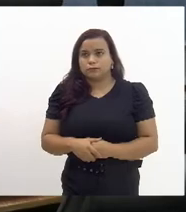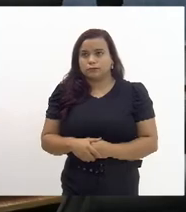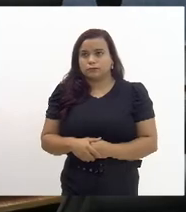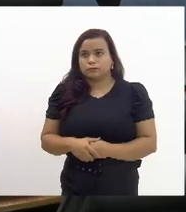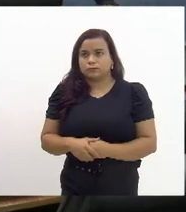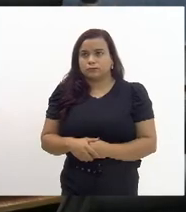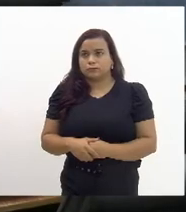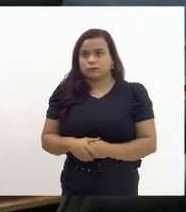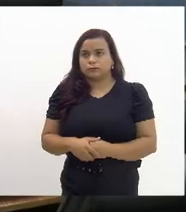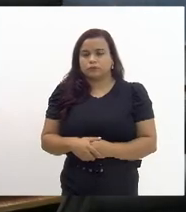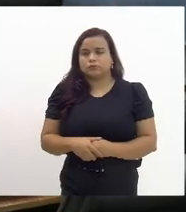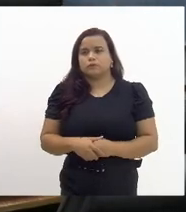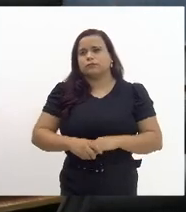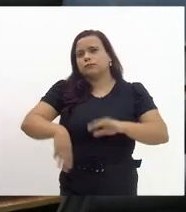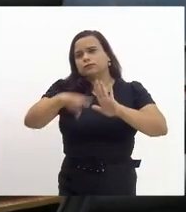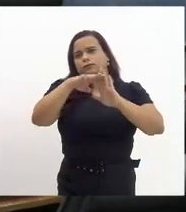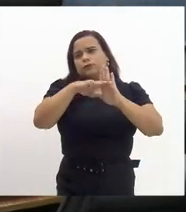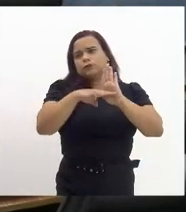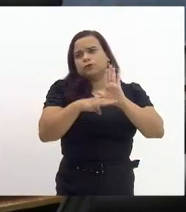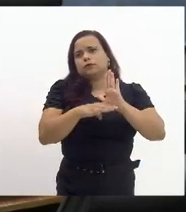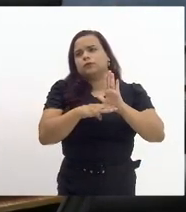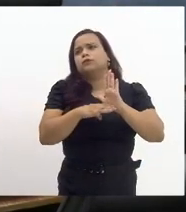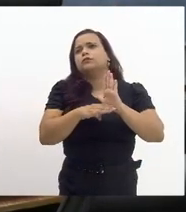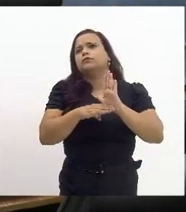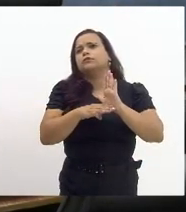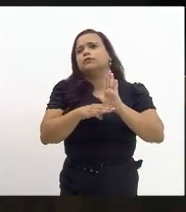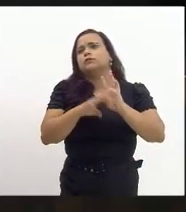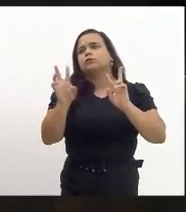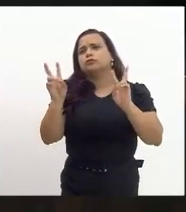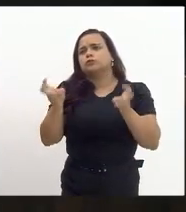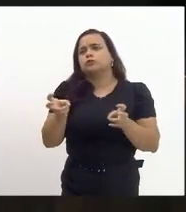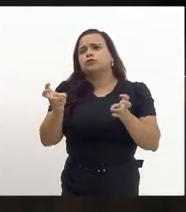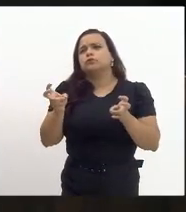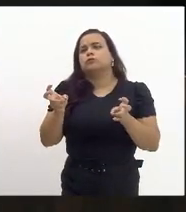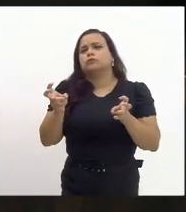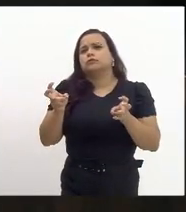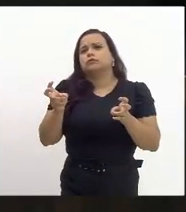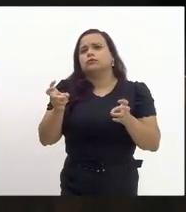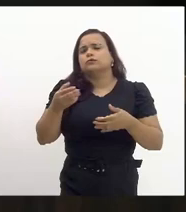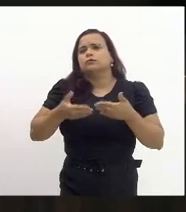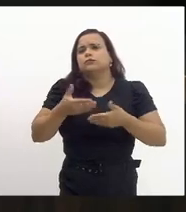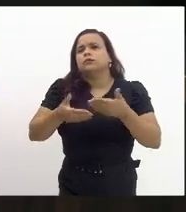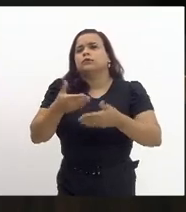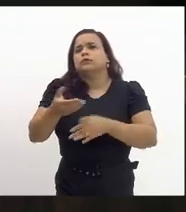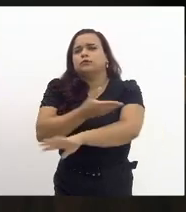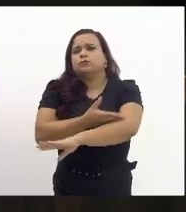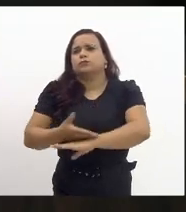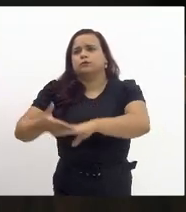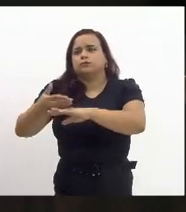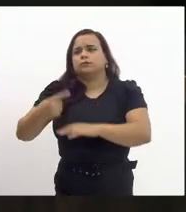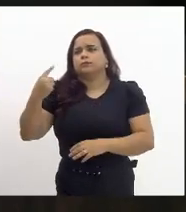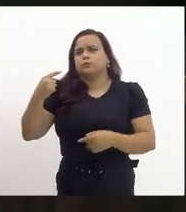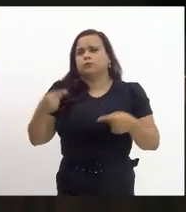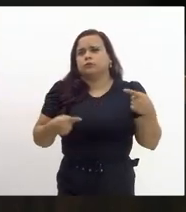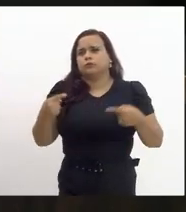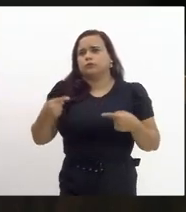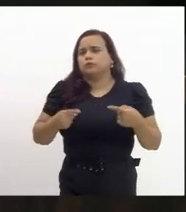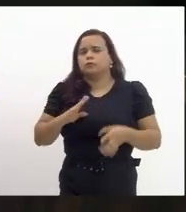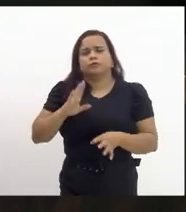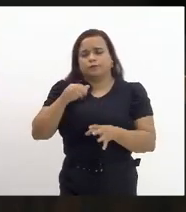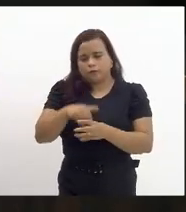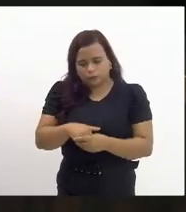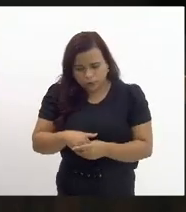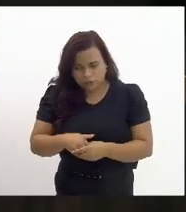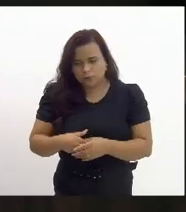Incluído na ordem do dia, de acordo com o parágrafo 3º do artigo 47 do Regimento Interno e Tramitação Ordinária, primeira discussão, em votação, em